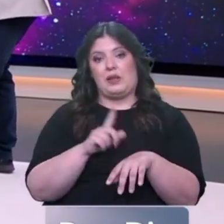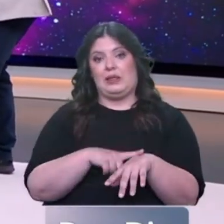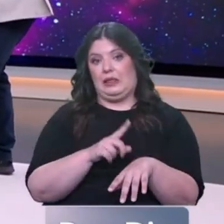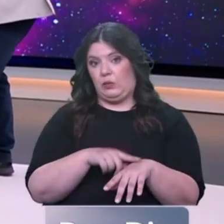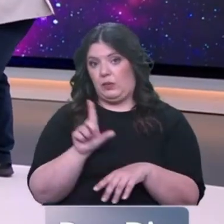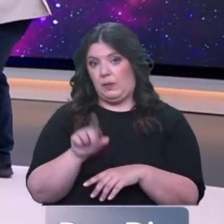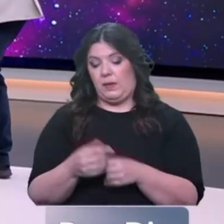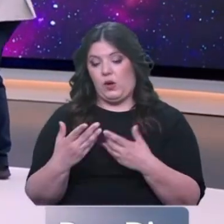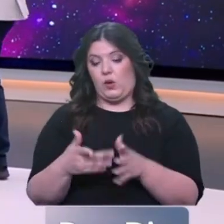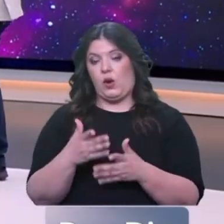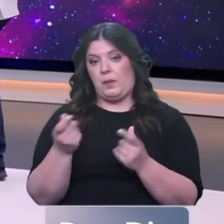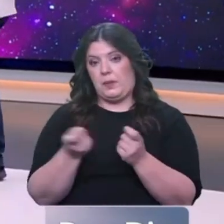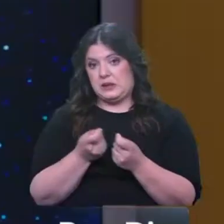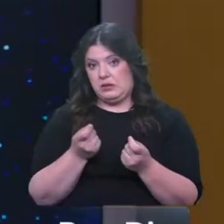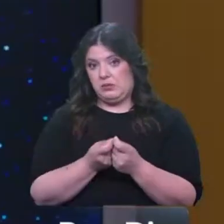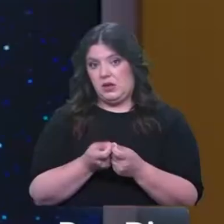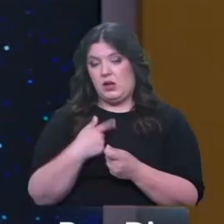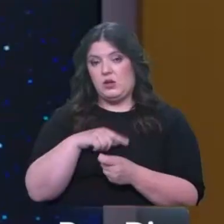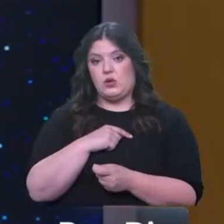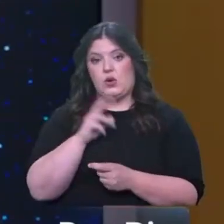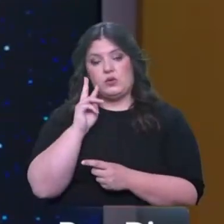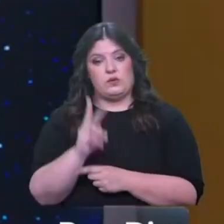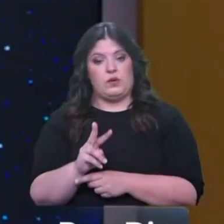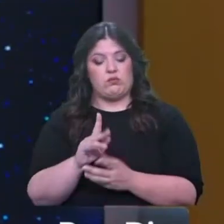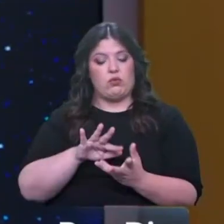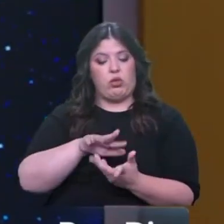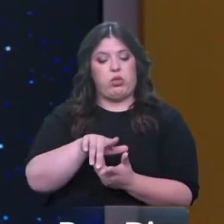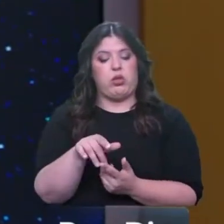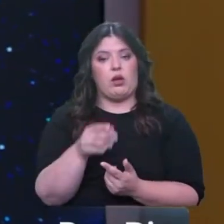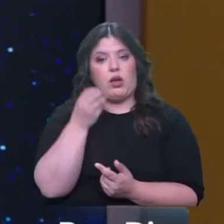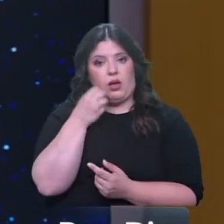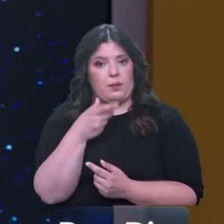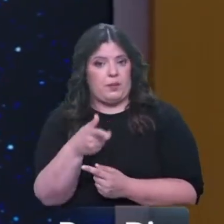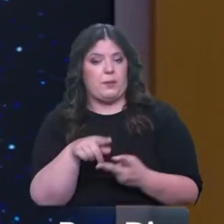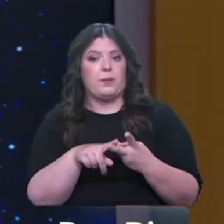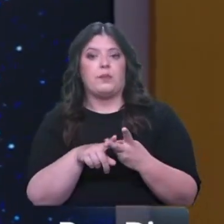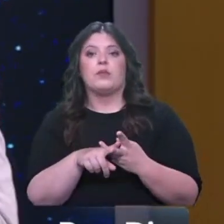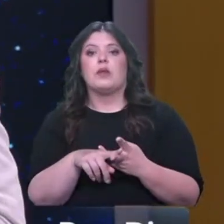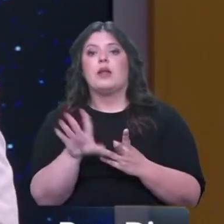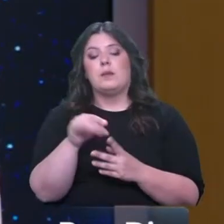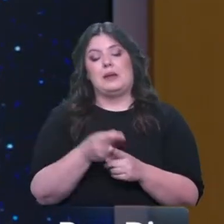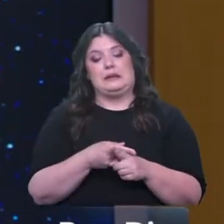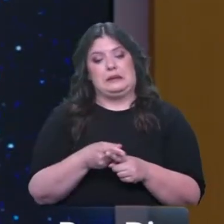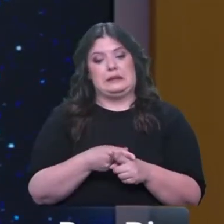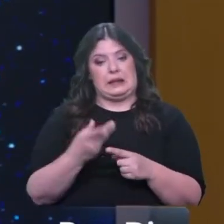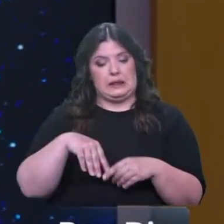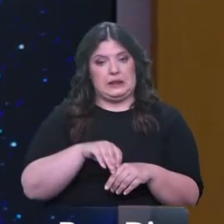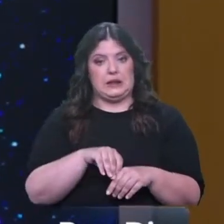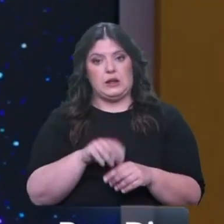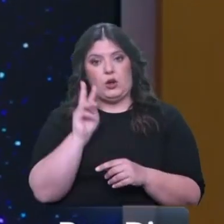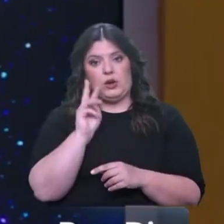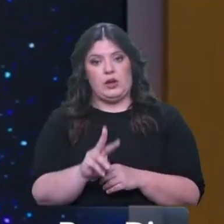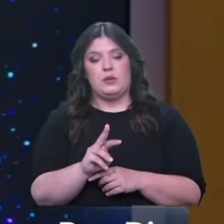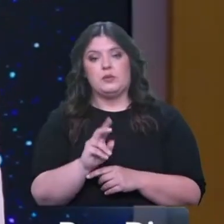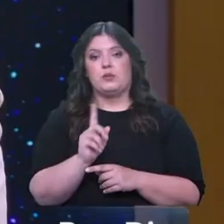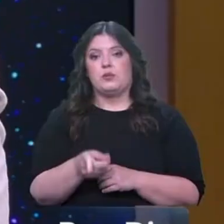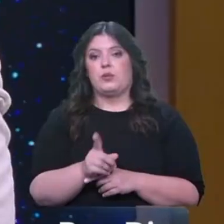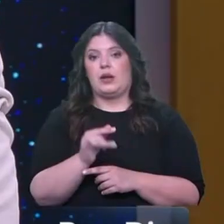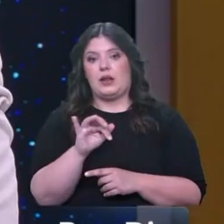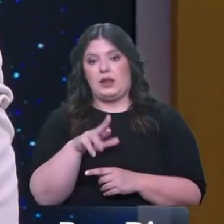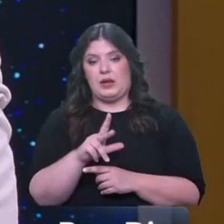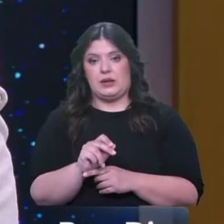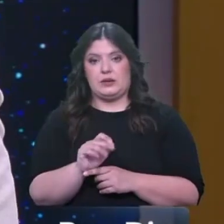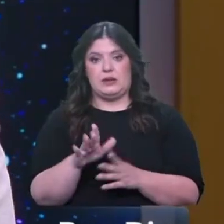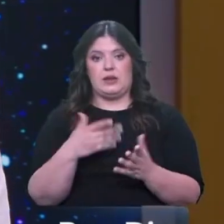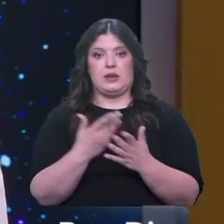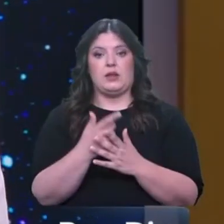e nestas proximidades, é que nós encontramos galáxias que rodam muito mais devagar. E mais interessante ainda, olhamos para aquela galáxia dada